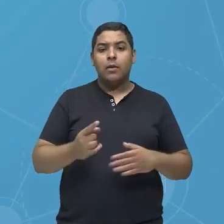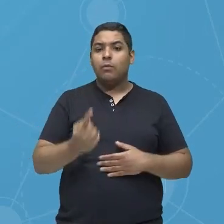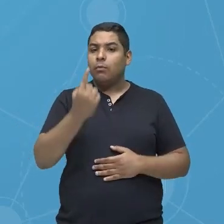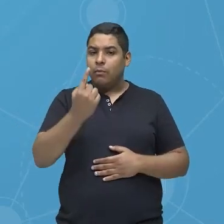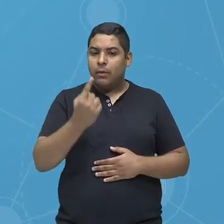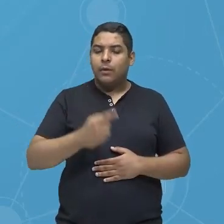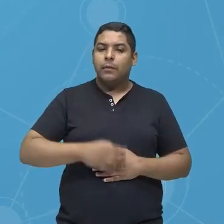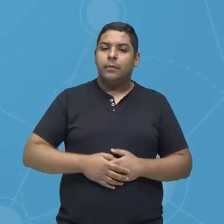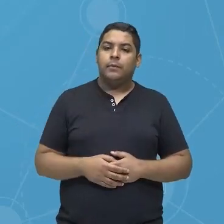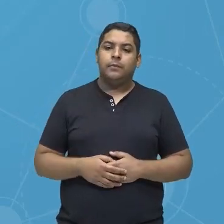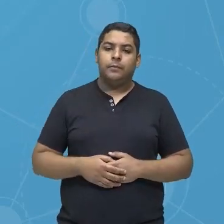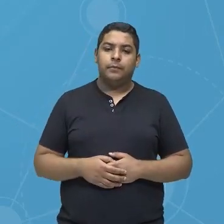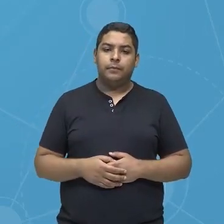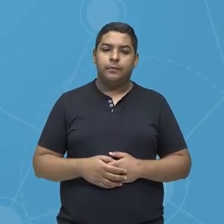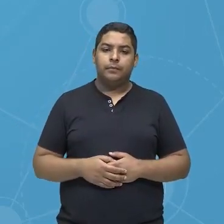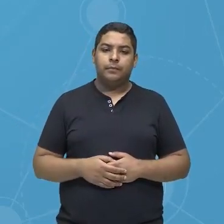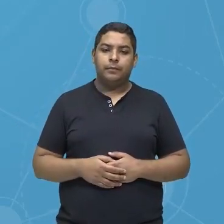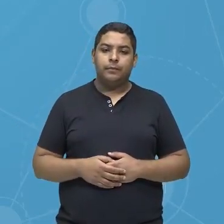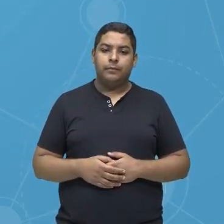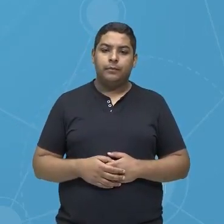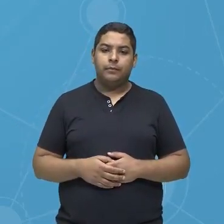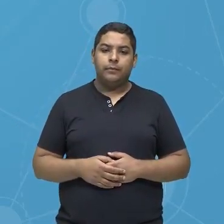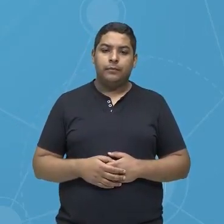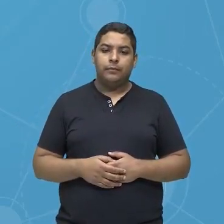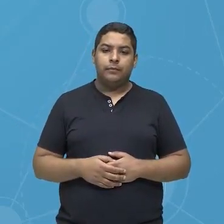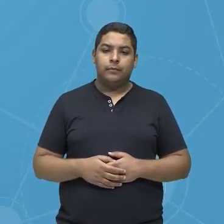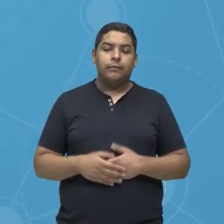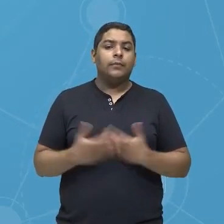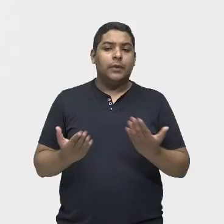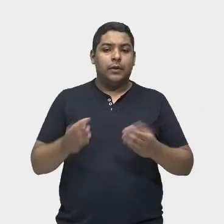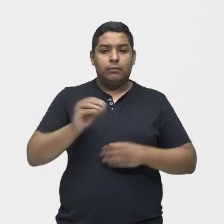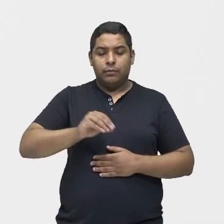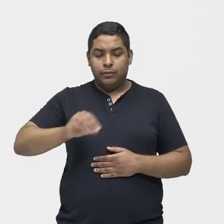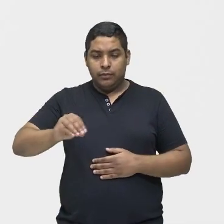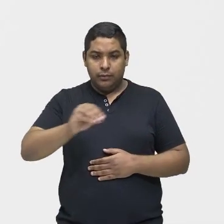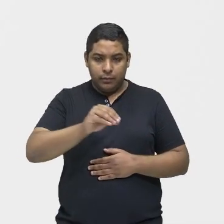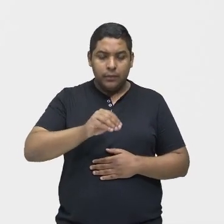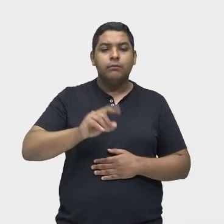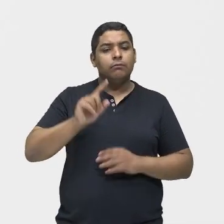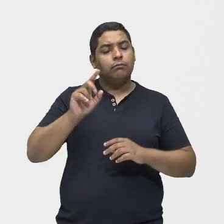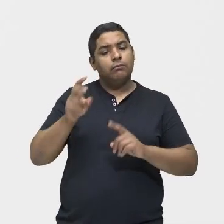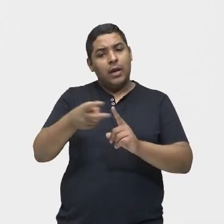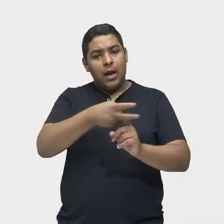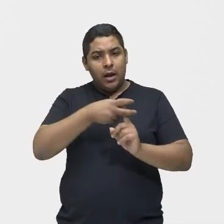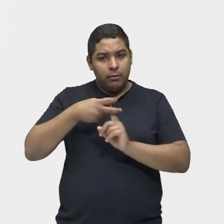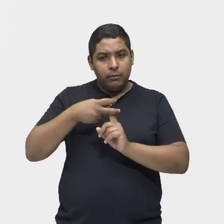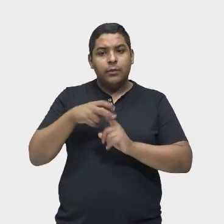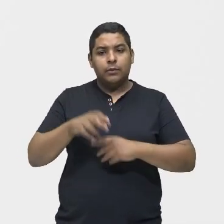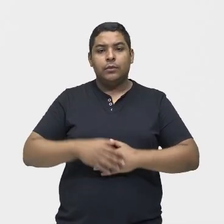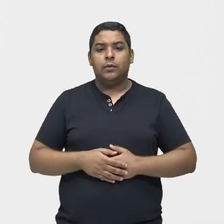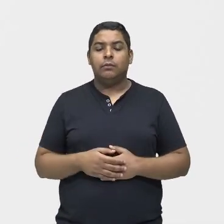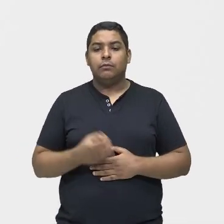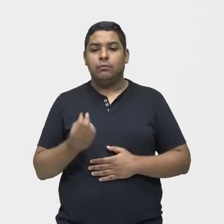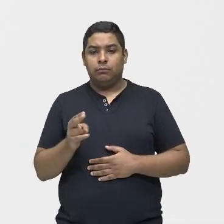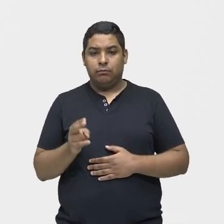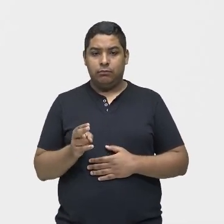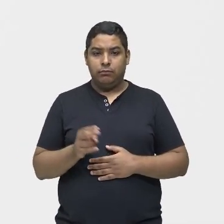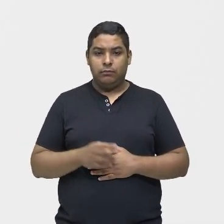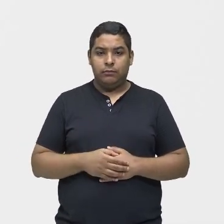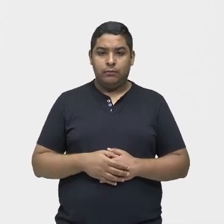E aí nós temos as outras peças também, né? Por exemplo, o peão, que anda sempre uma casa na vertical. Nós